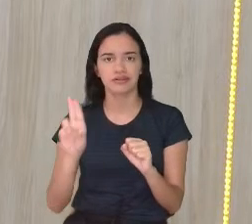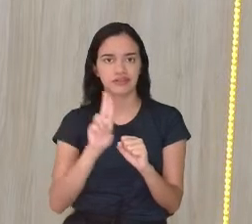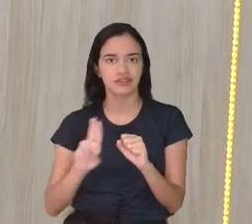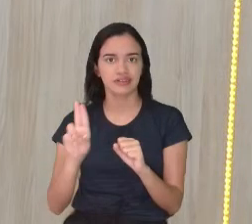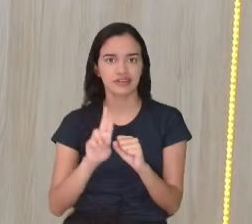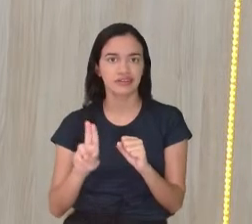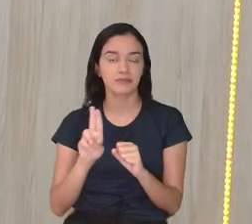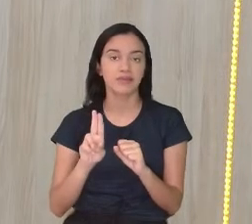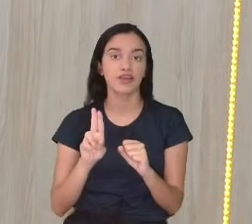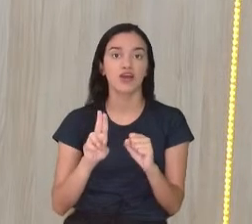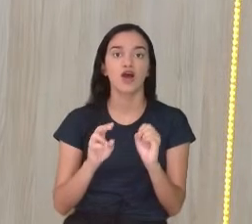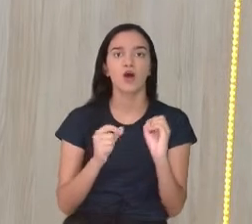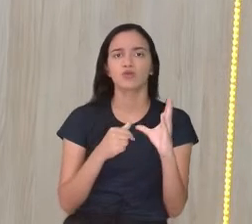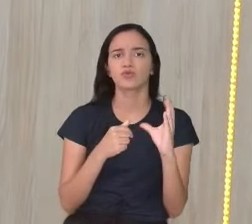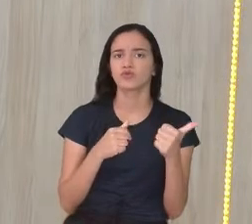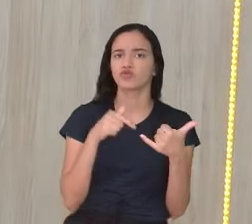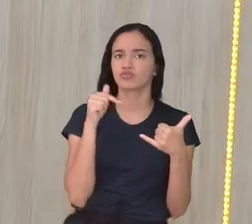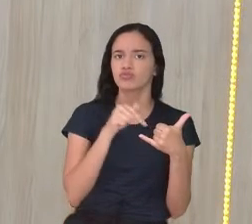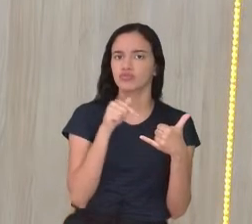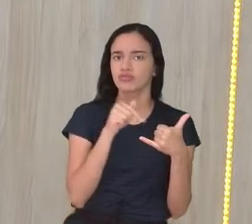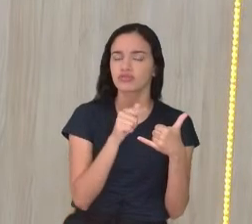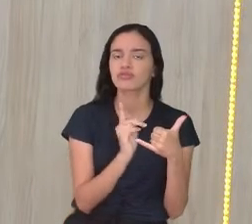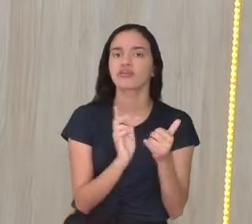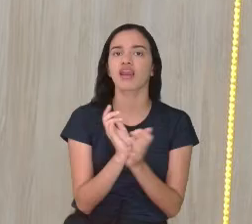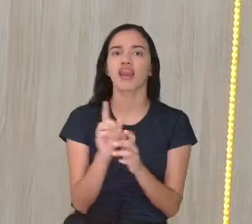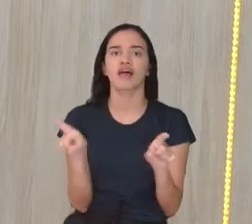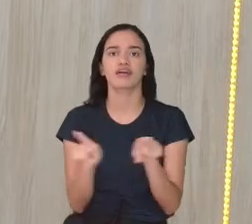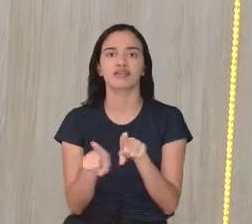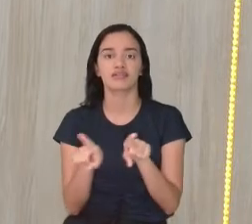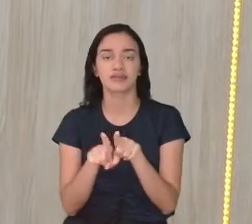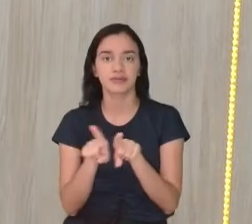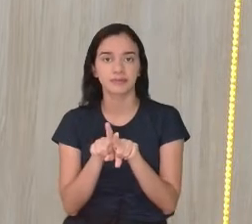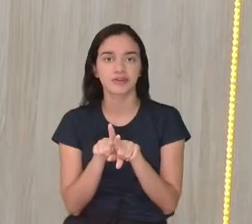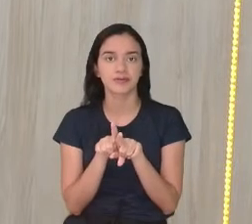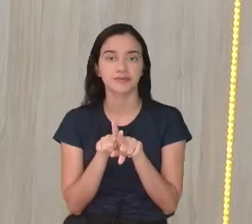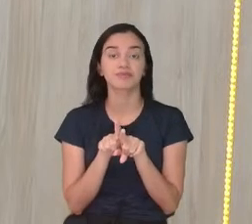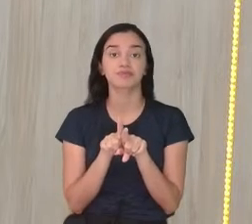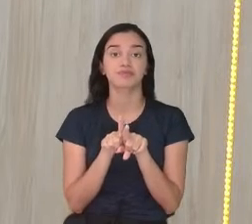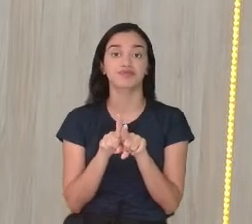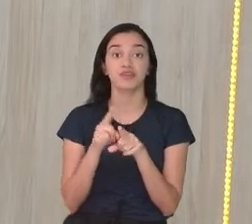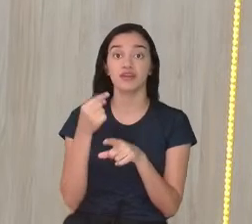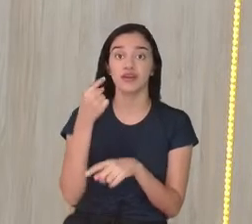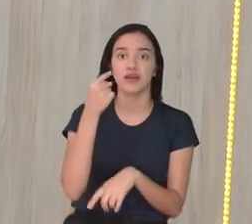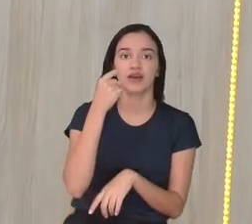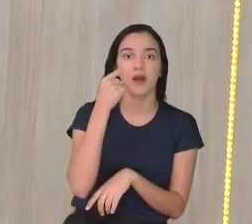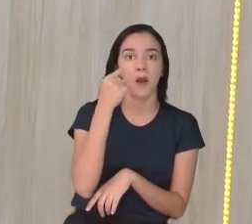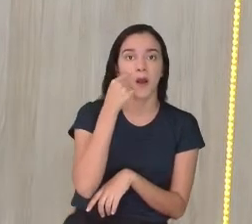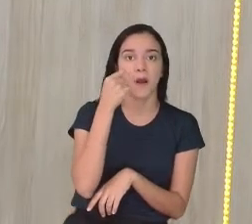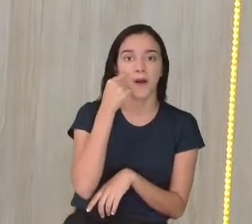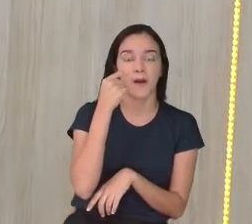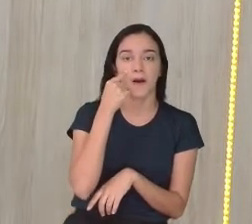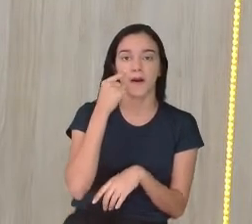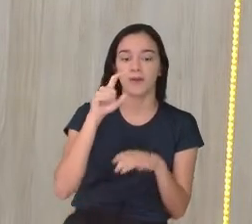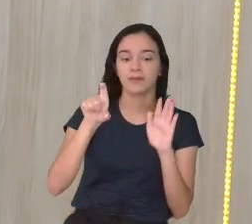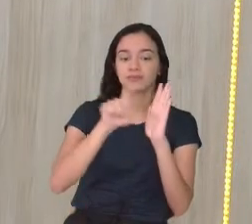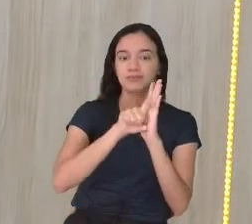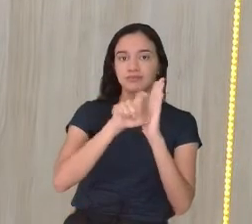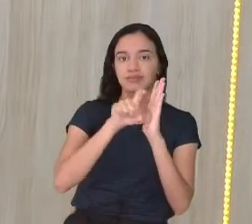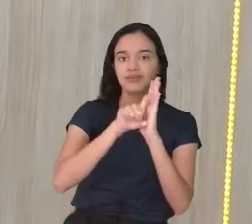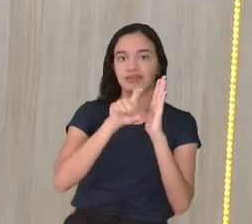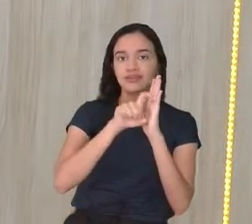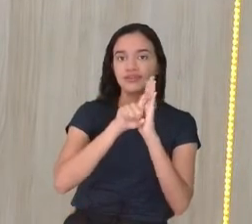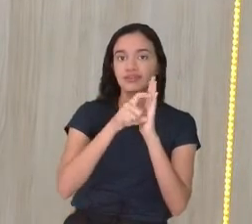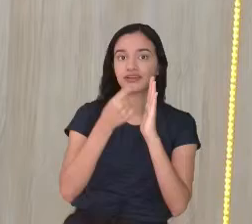Recife. No seu celular não vai consumir o pacote de dados. Juninho vai jogar ali o QR Code. Juninho, olha o QR